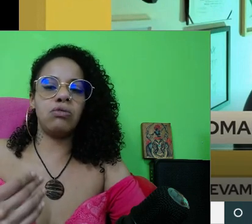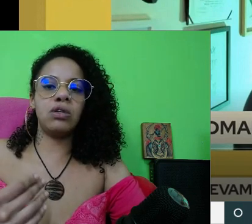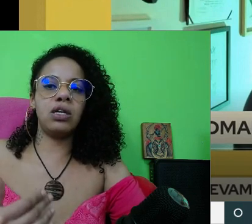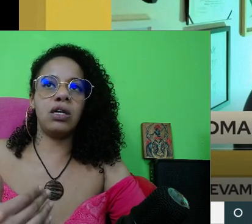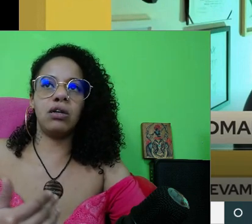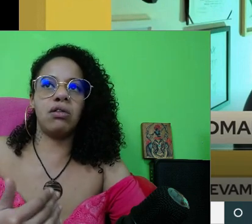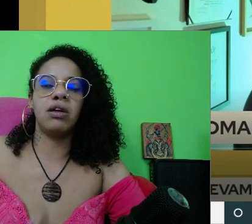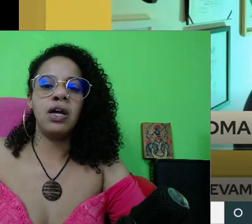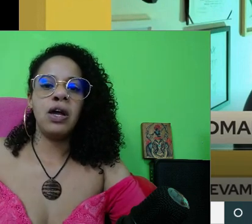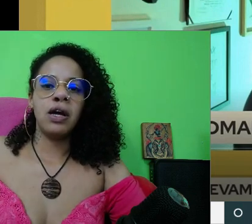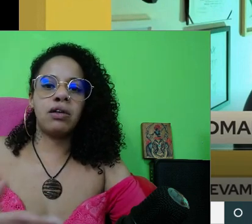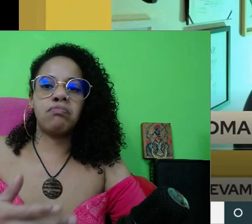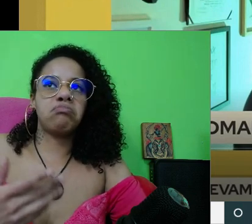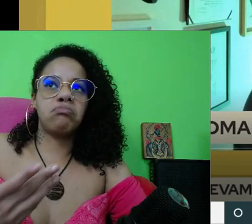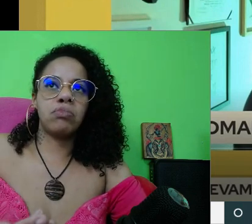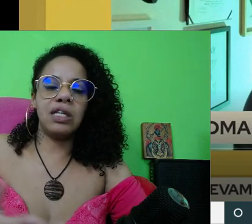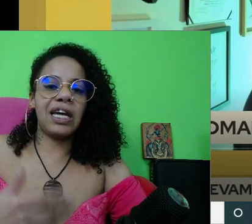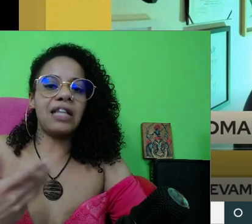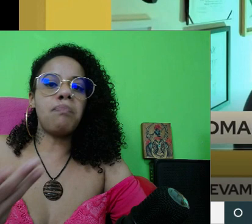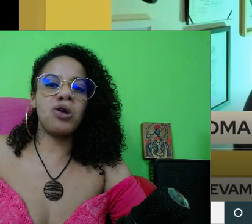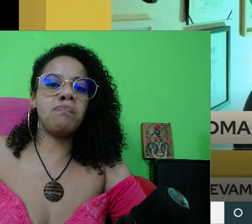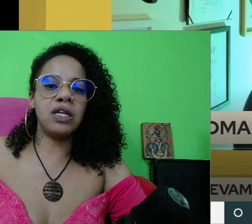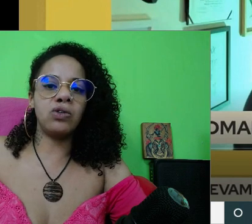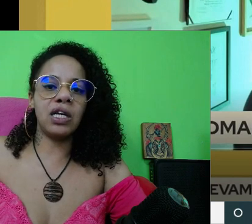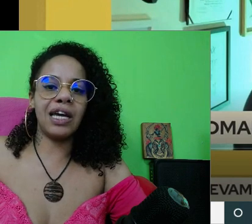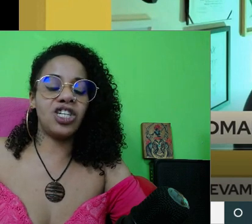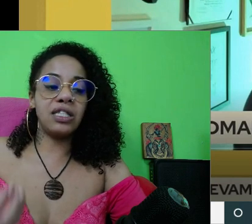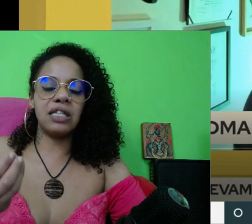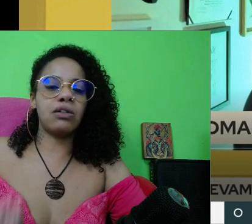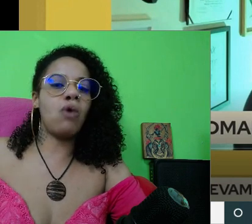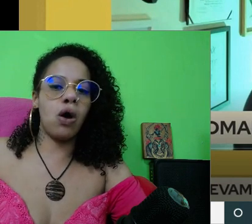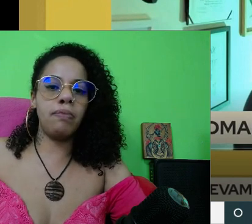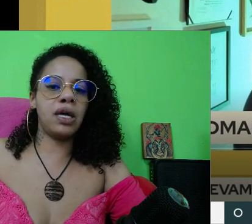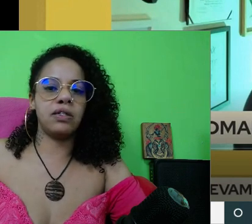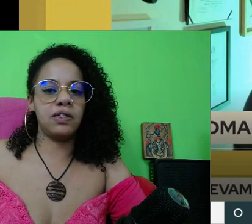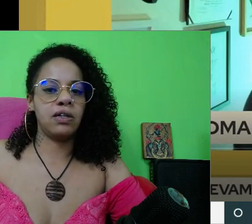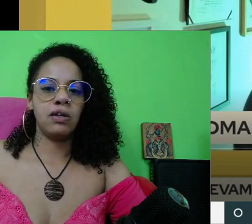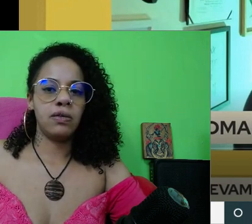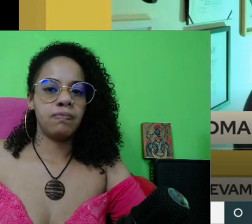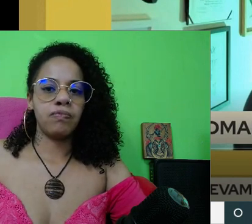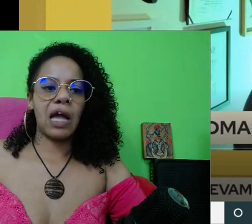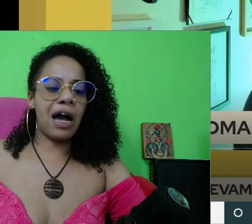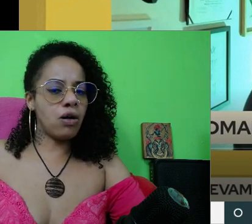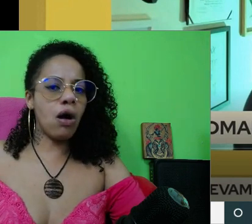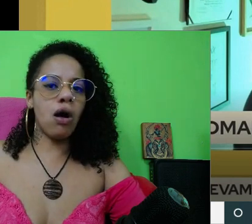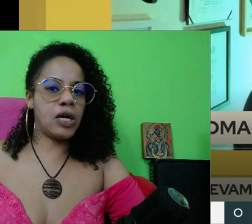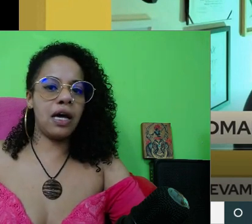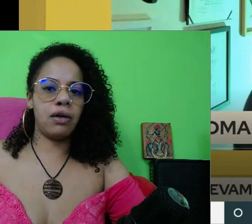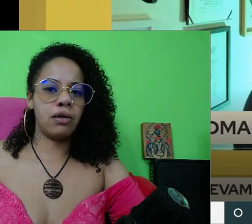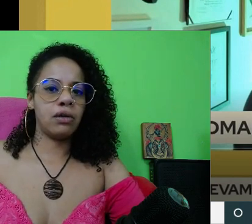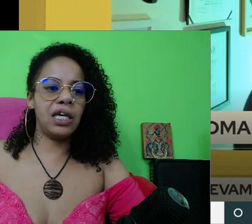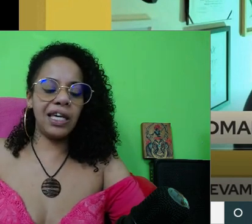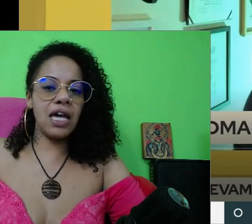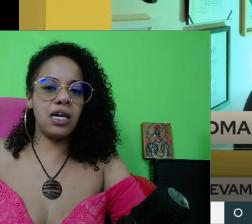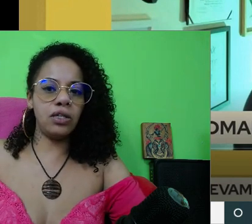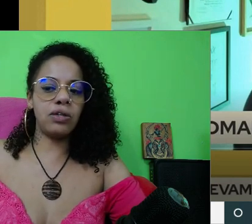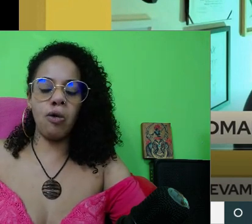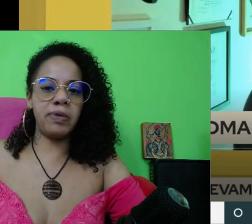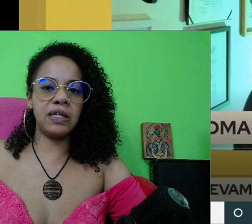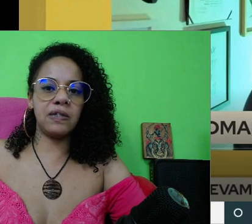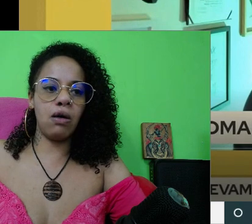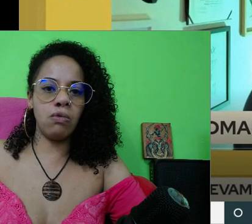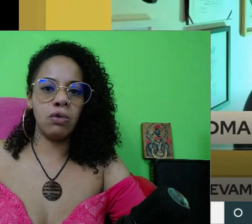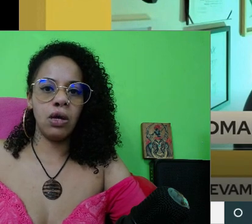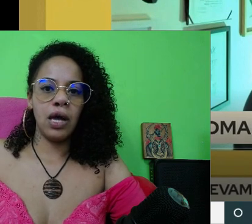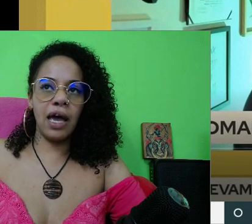dizendo que ninguém tá proibindo ninguém gente vocês são homens Acorda que que é isso